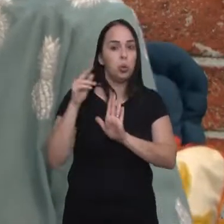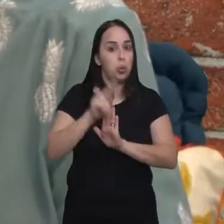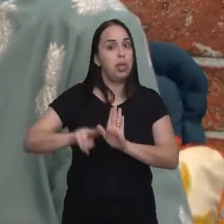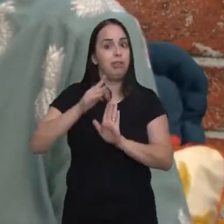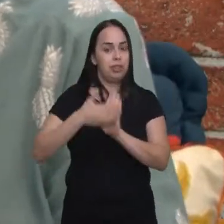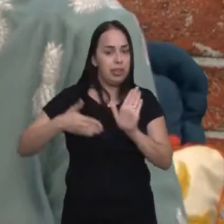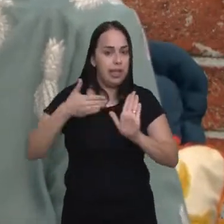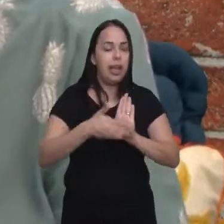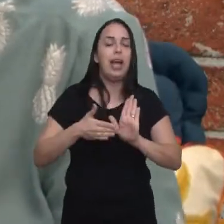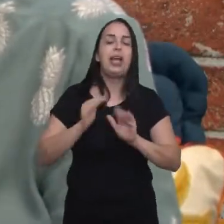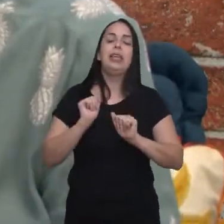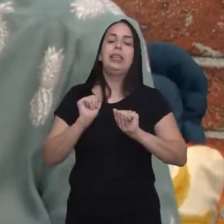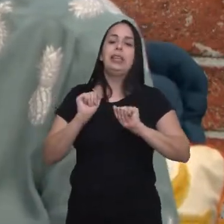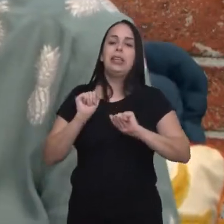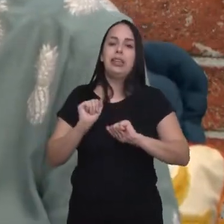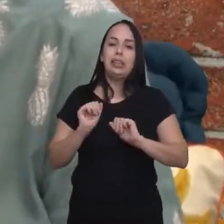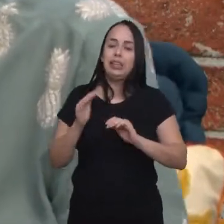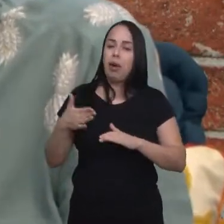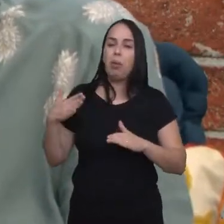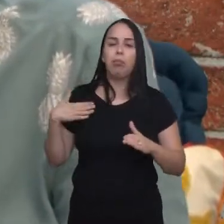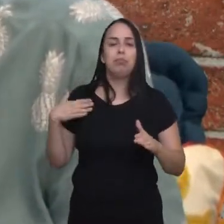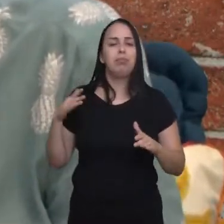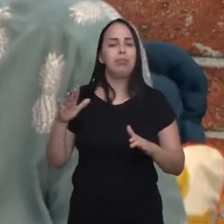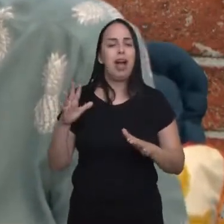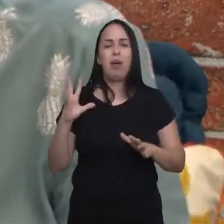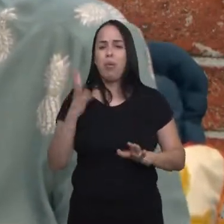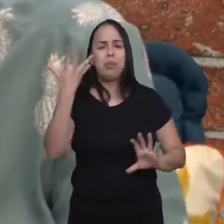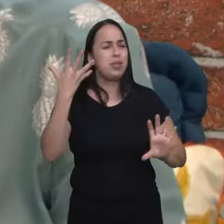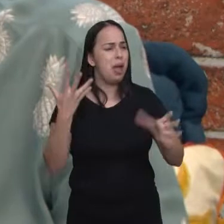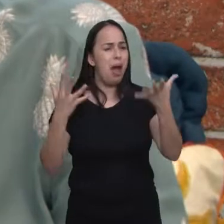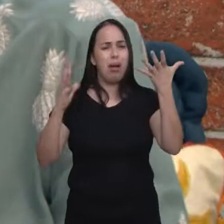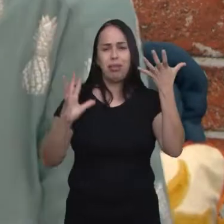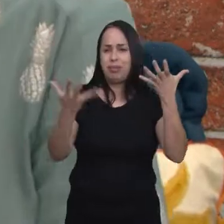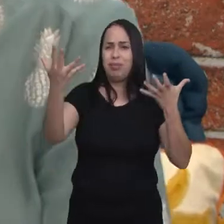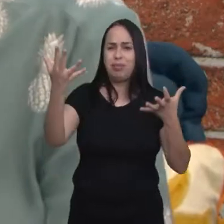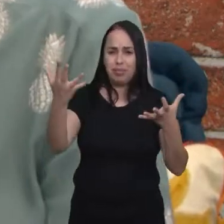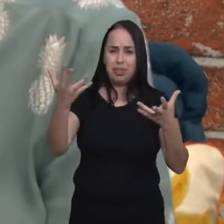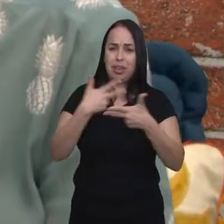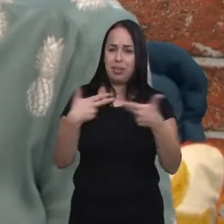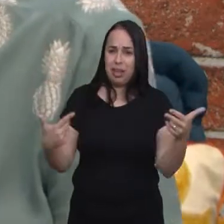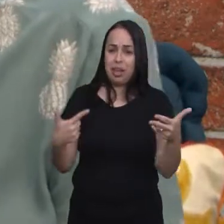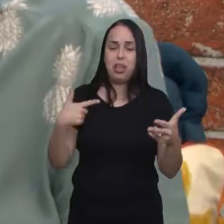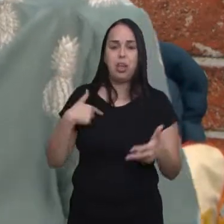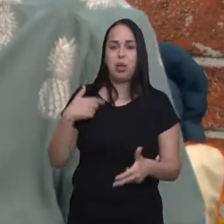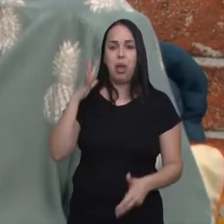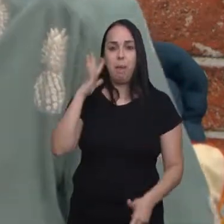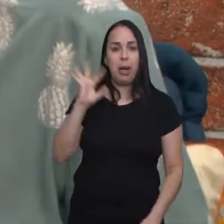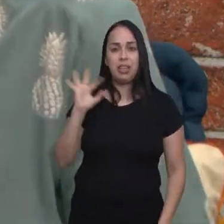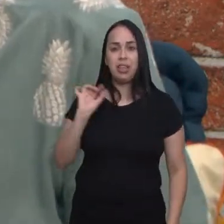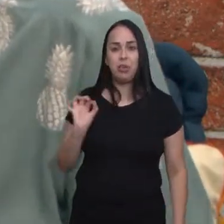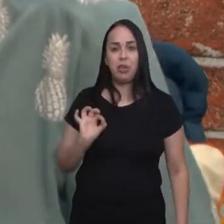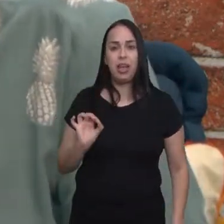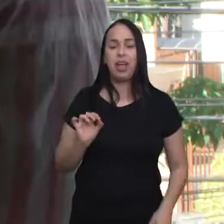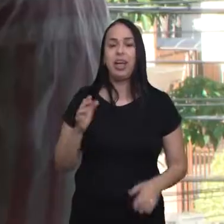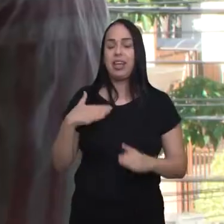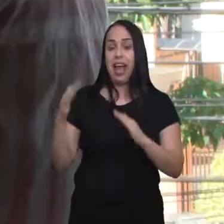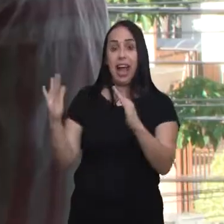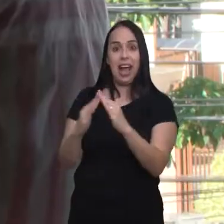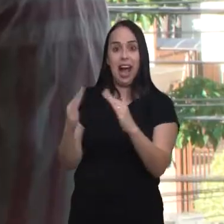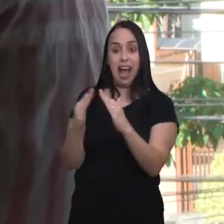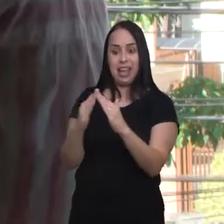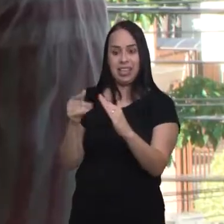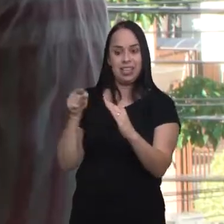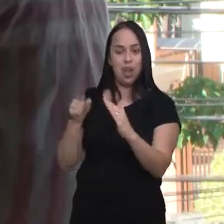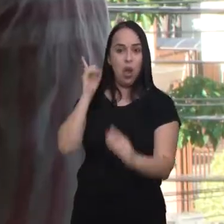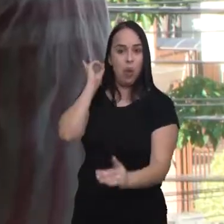então assim... Que aqui passou muita coisa, tinha muita energia. E eu não imaginava que seria essa casa que eu tô hoje,